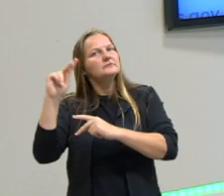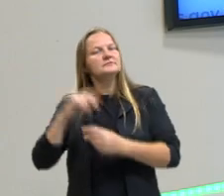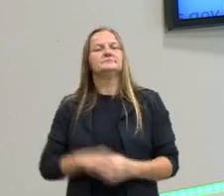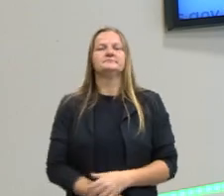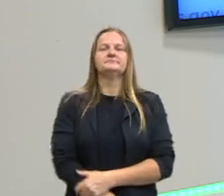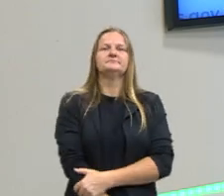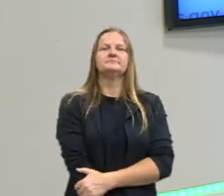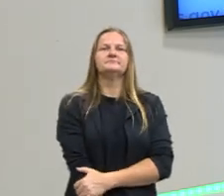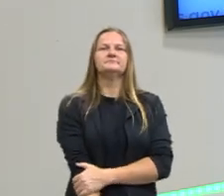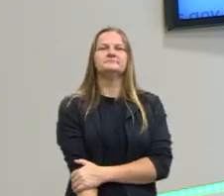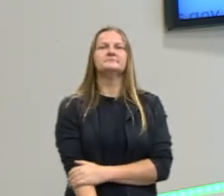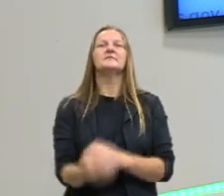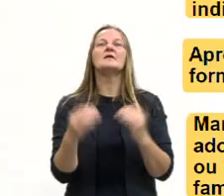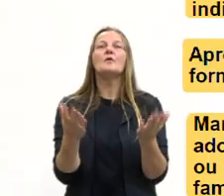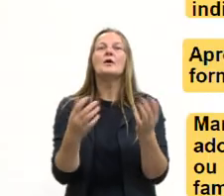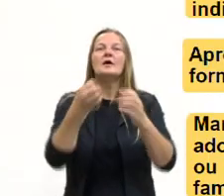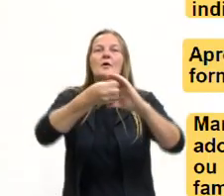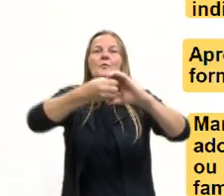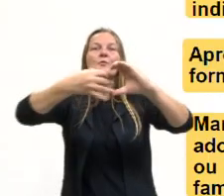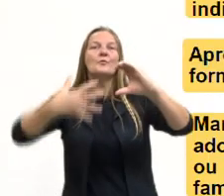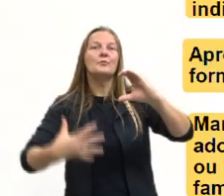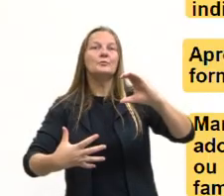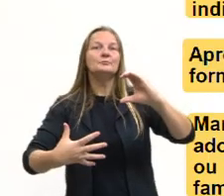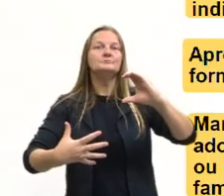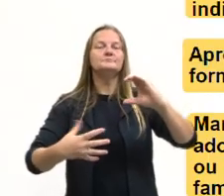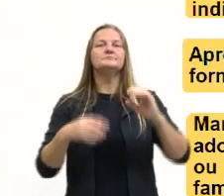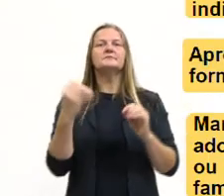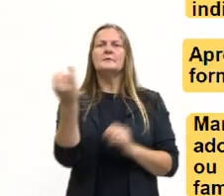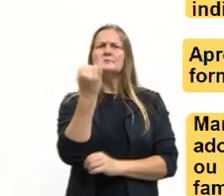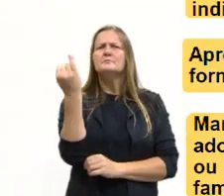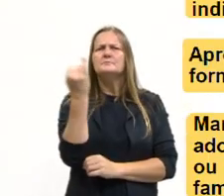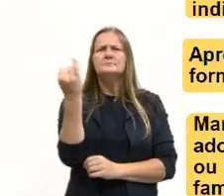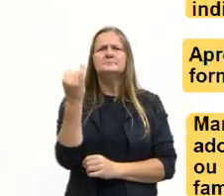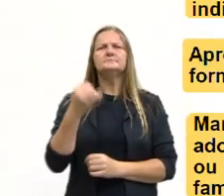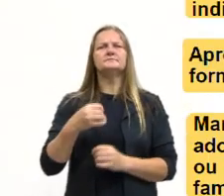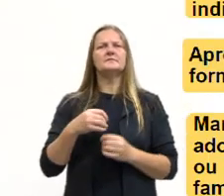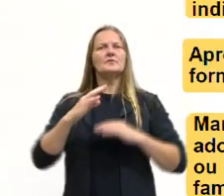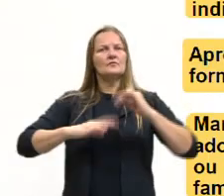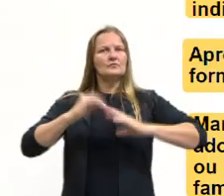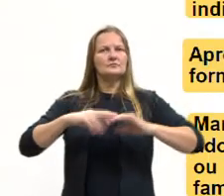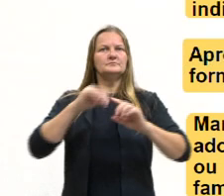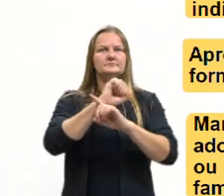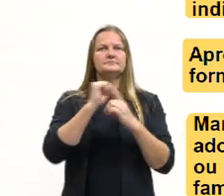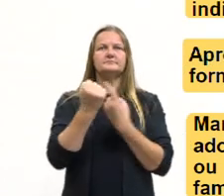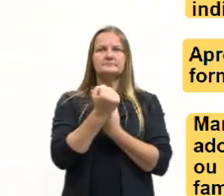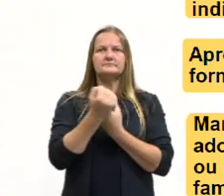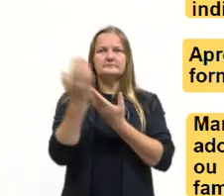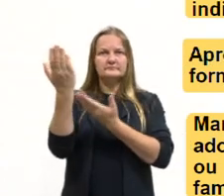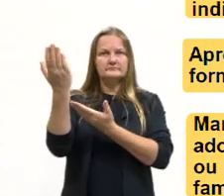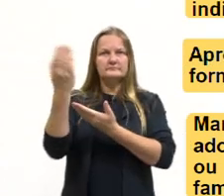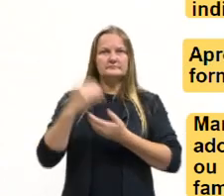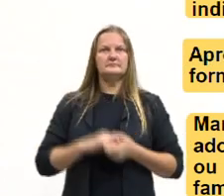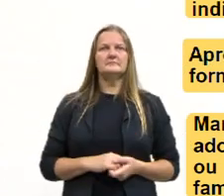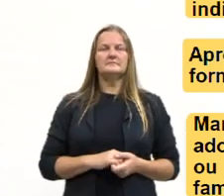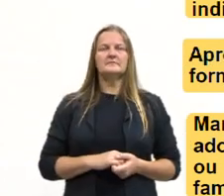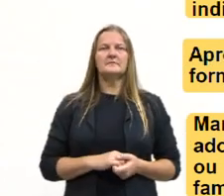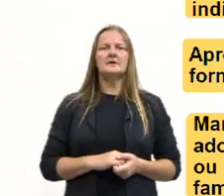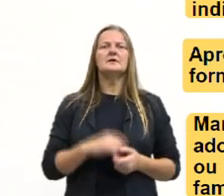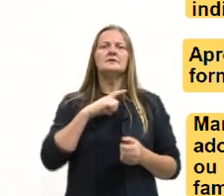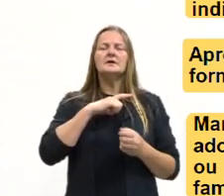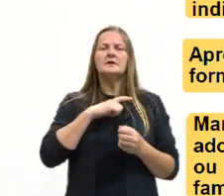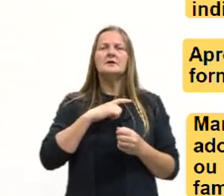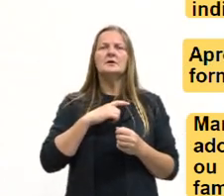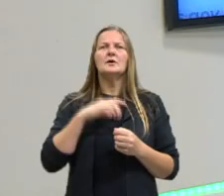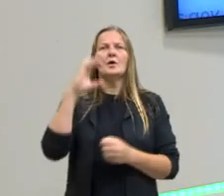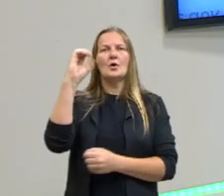Caio G1 e olha Então as características dos principais características dos fatos sociais né ele tem uma coerção